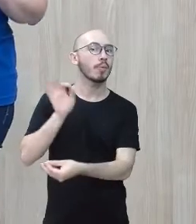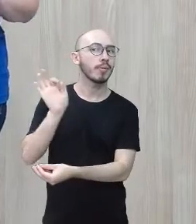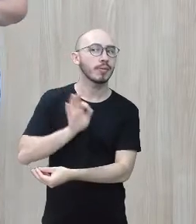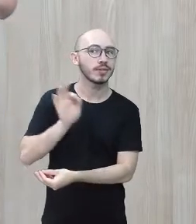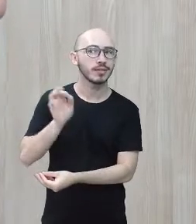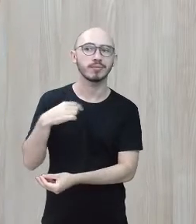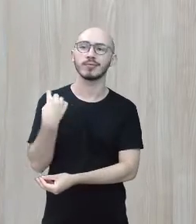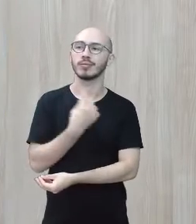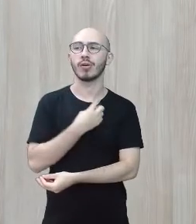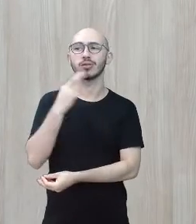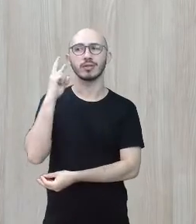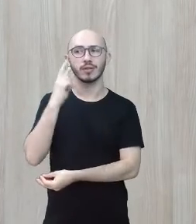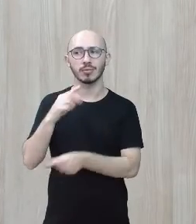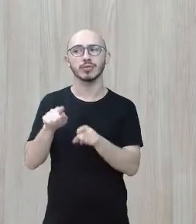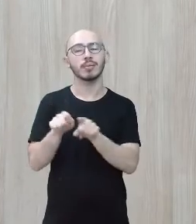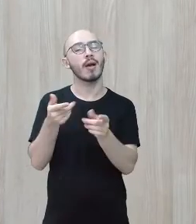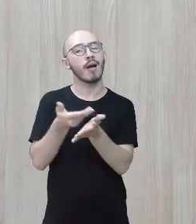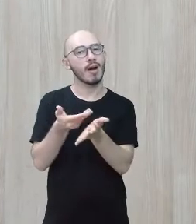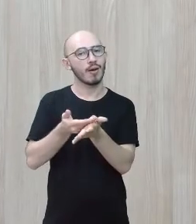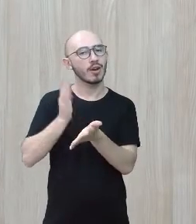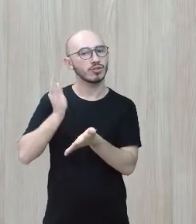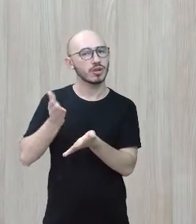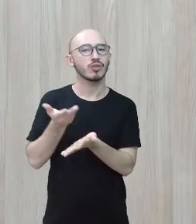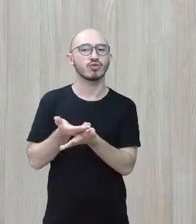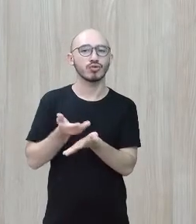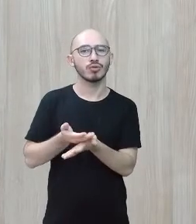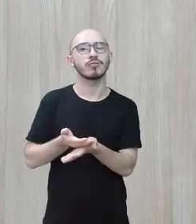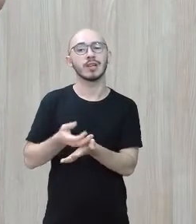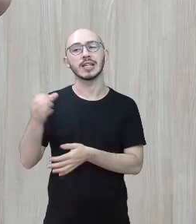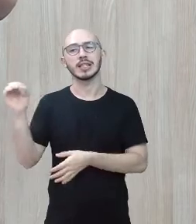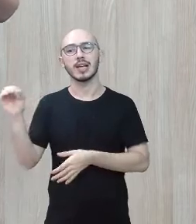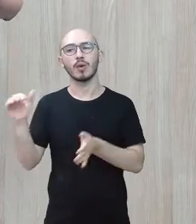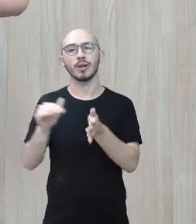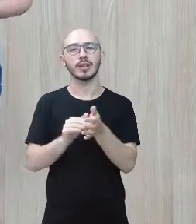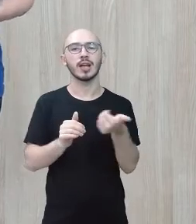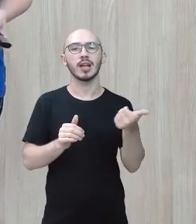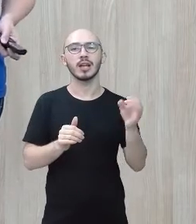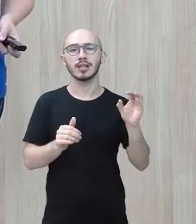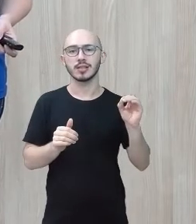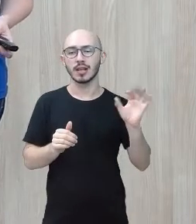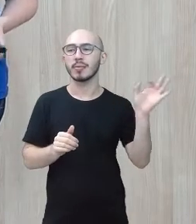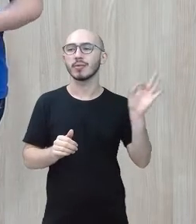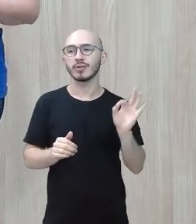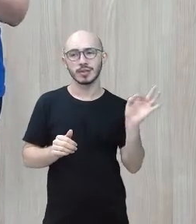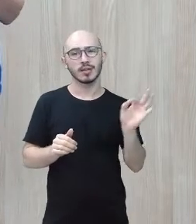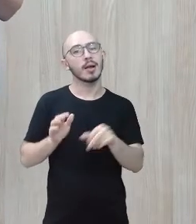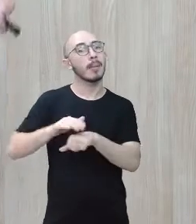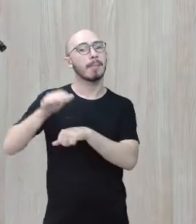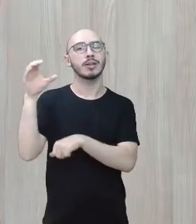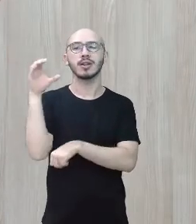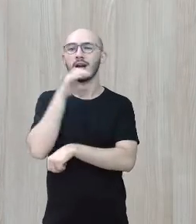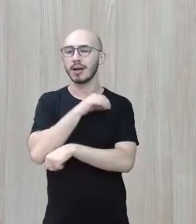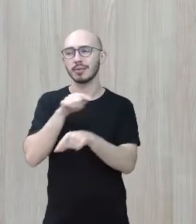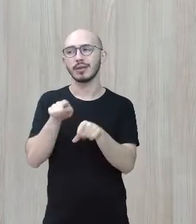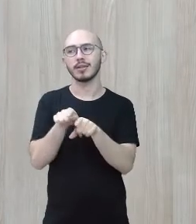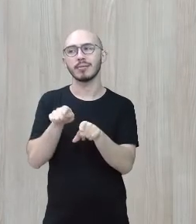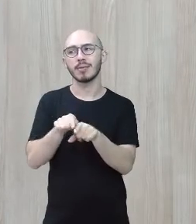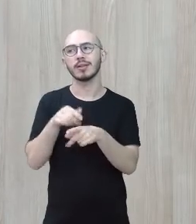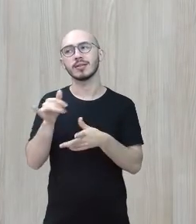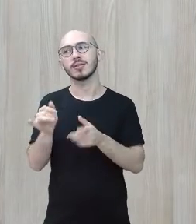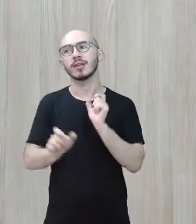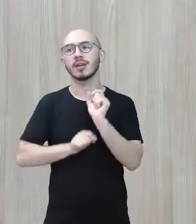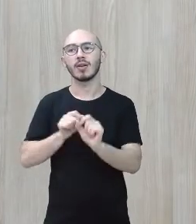gente já viu uma aula sobre porcentagem, vai do 0 ao 100, fica mais rápida a interpretação das preferências ou